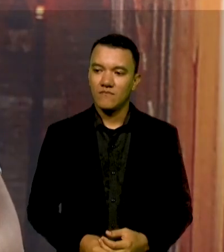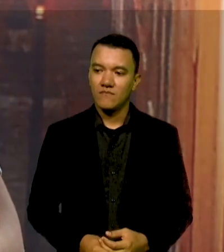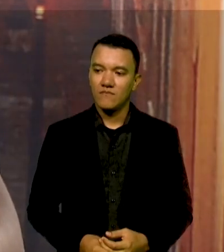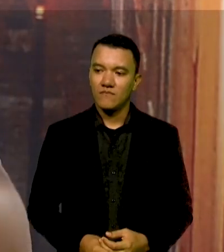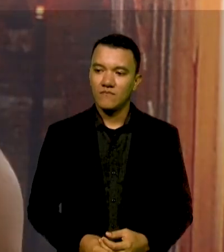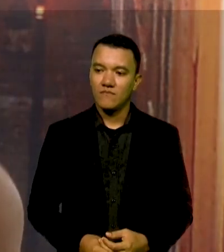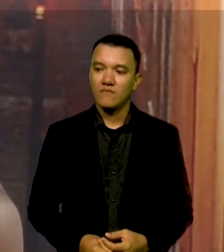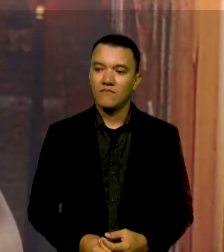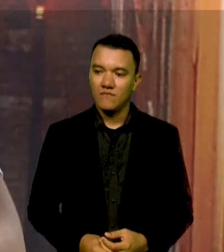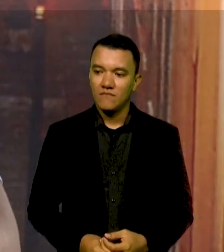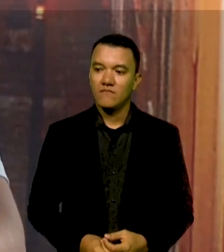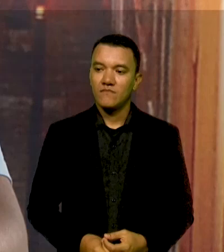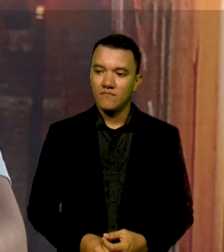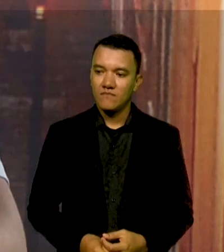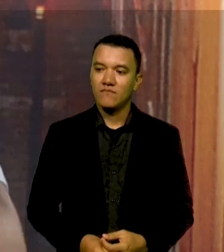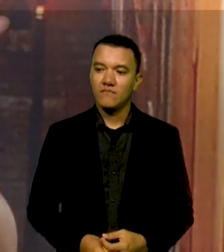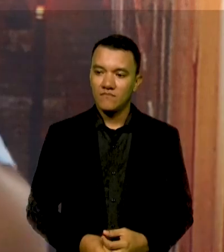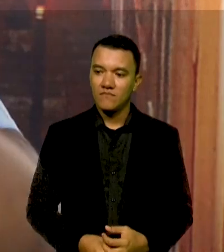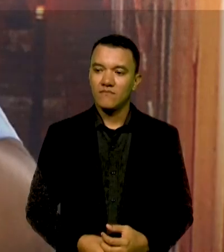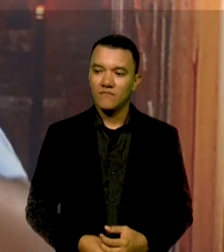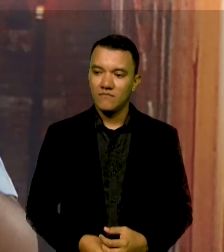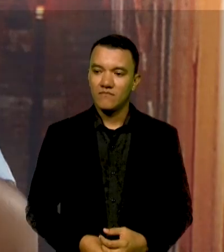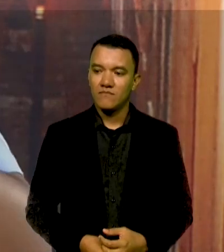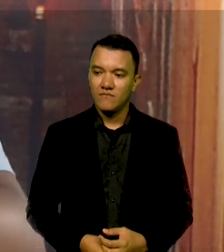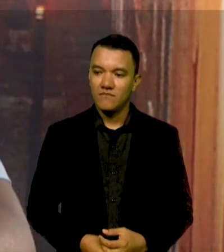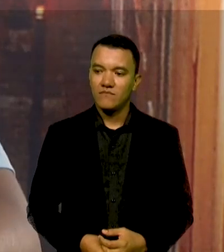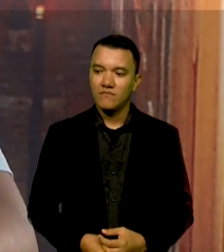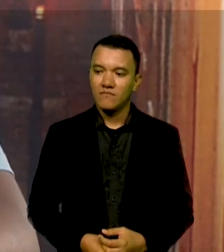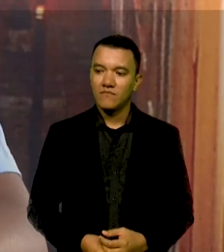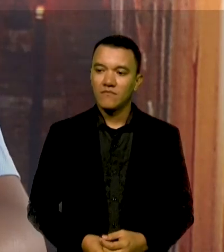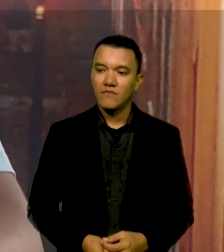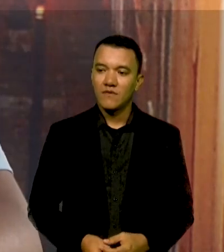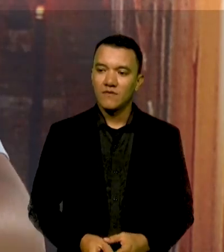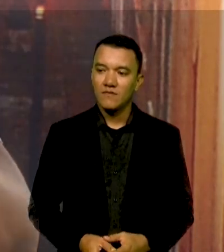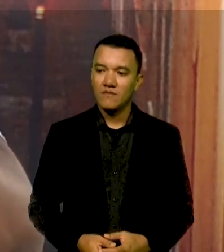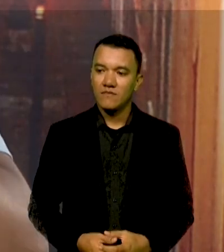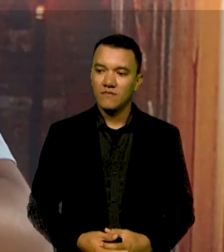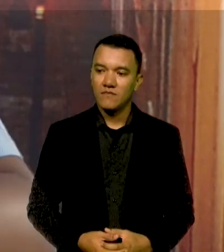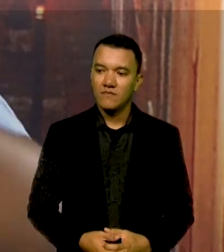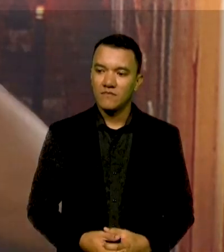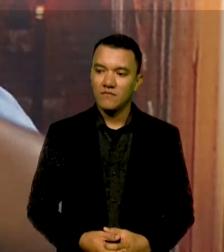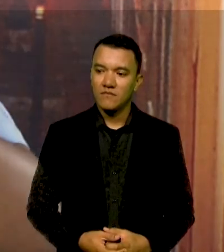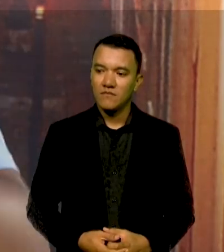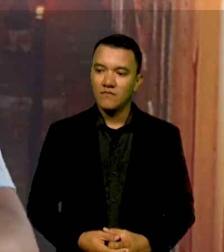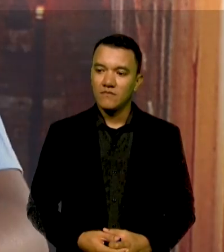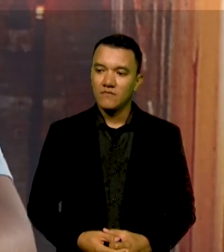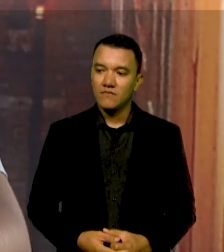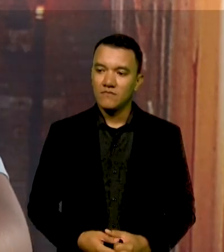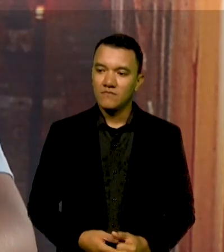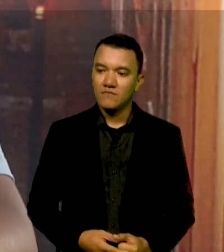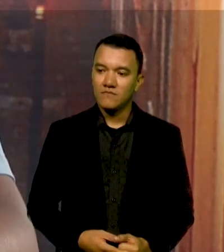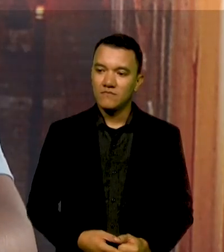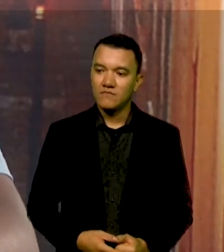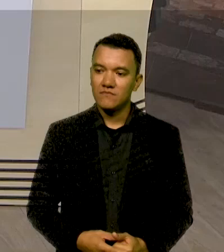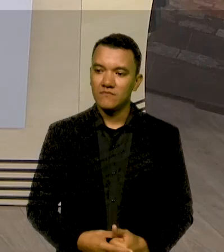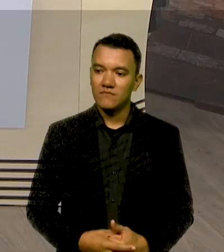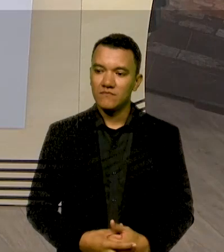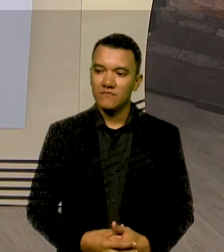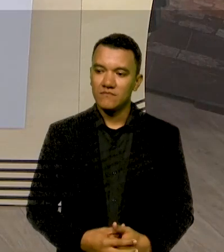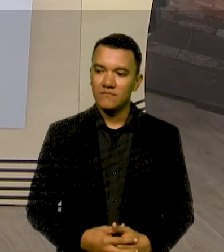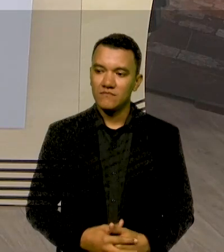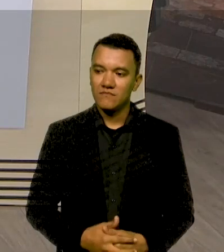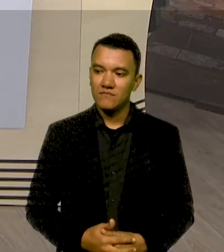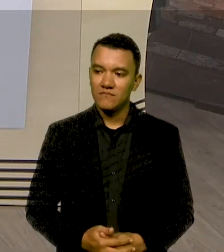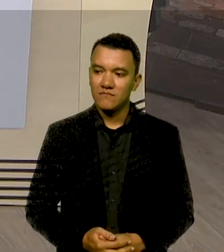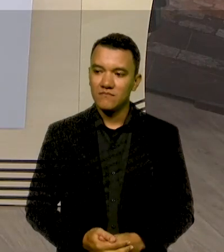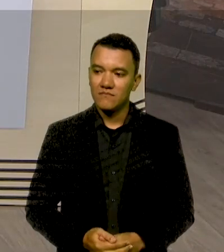muito grandes e que são muito valorosas. Nós precisamos lembrar sempre da Libras e precisamos pensar sempre na acessibilidade. É uma luta que ela não para, tá?